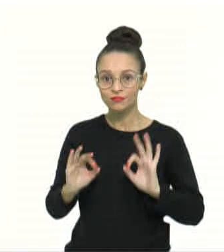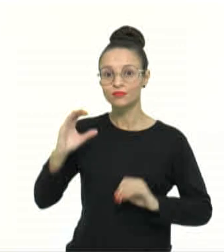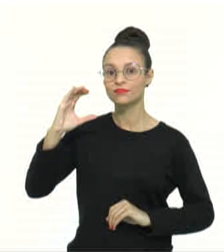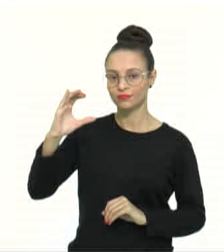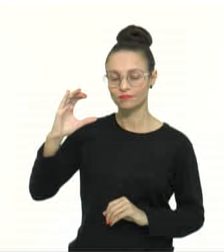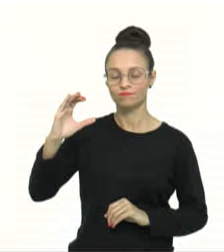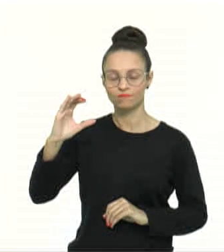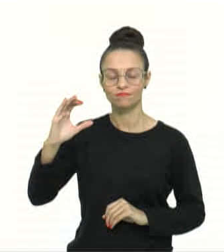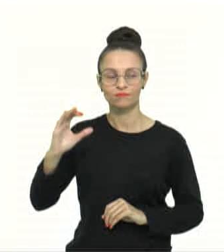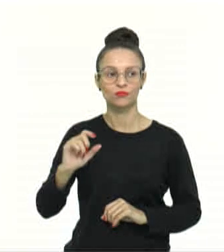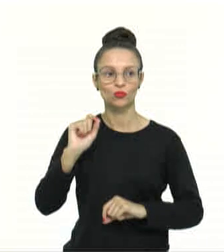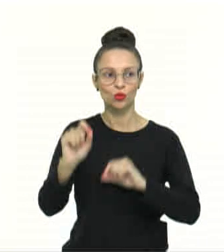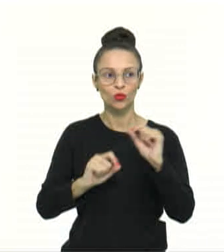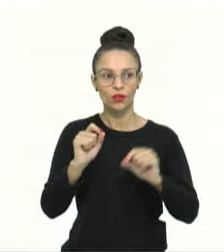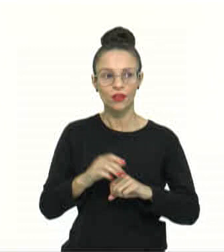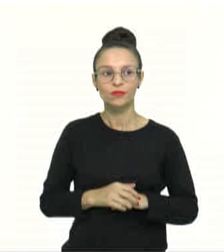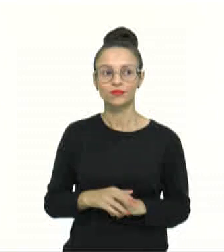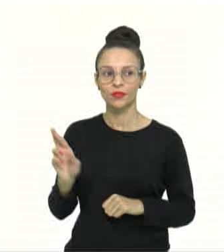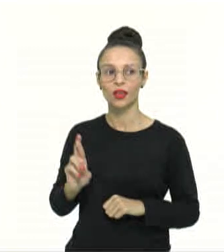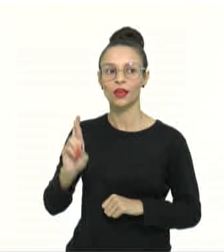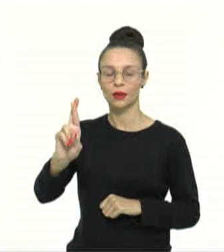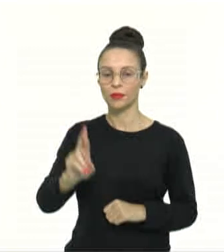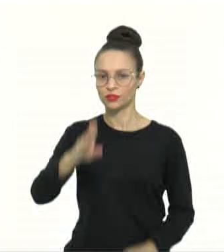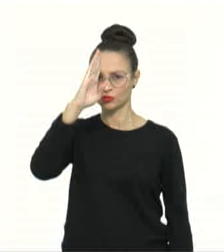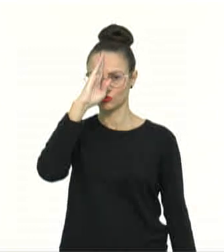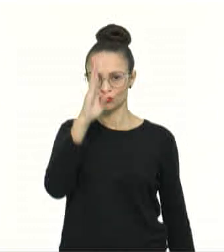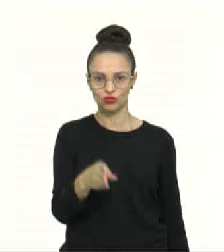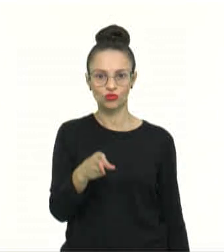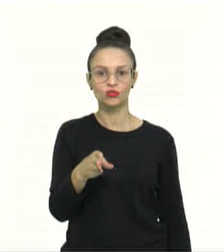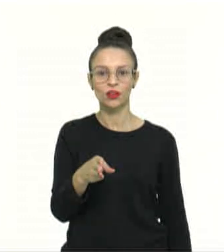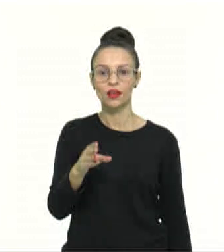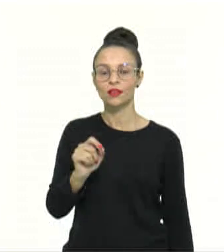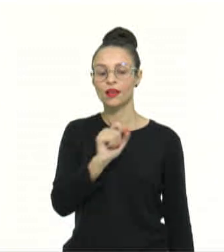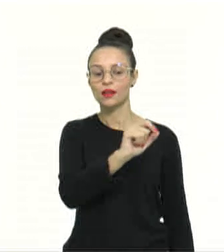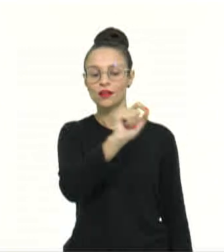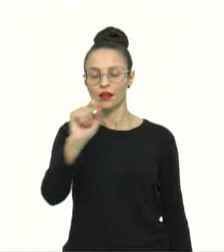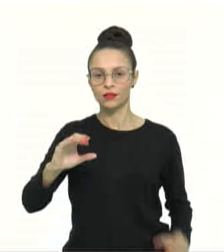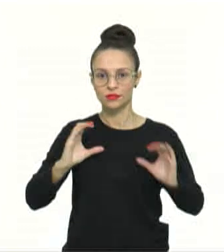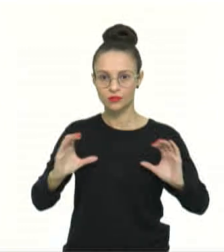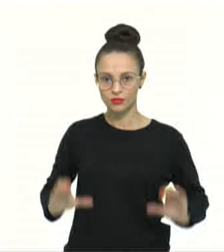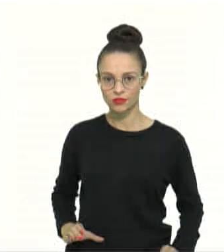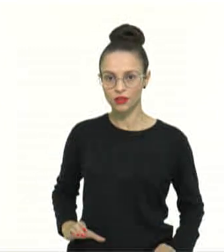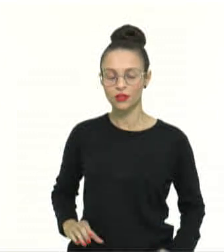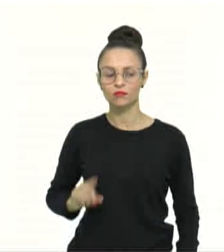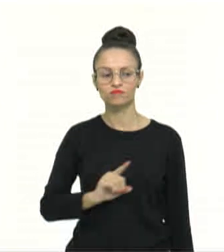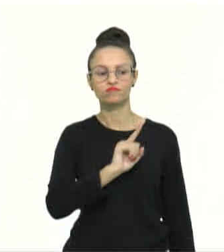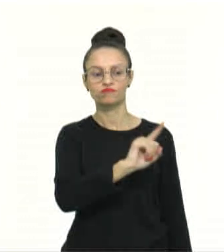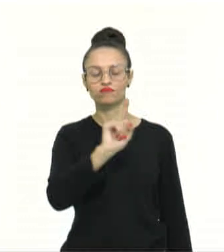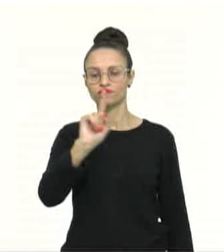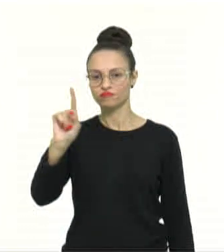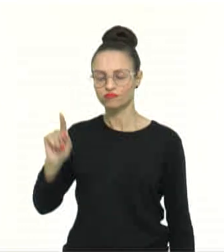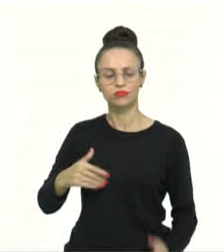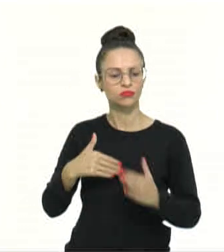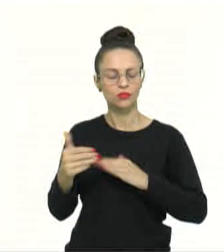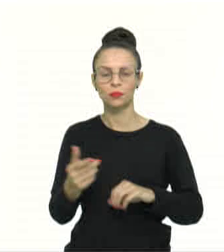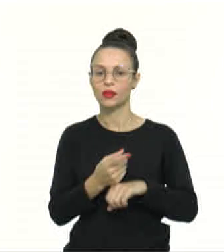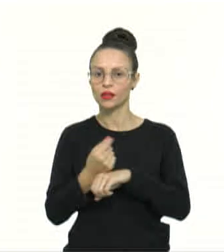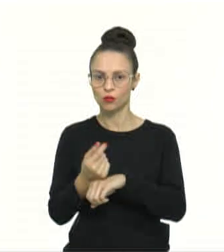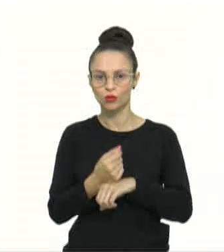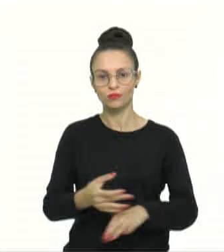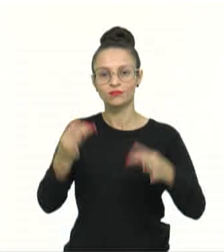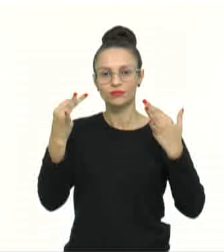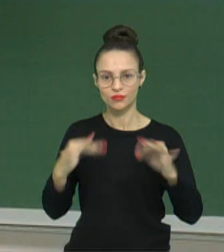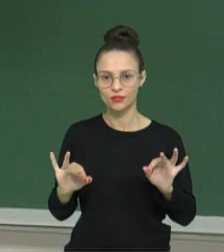alternativa C, que diz a representação era direta, cada cidadão se representava independentemente de sua condição econômica,